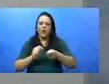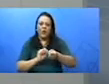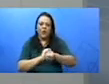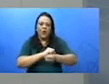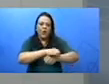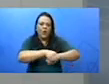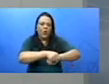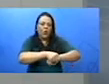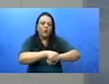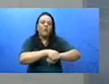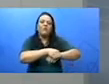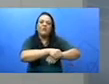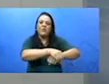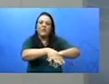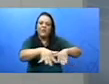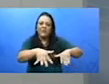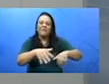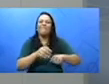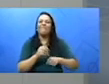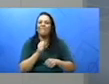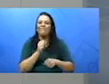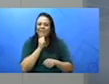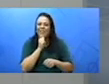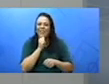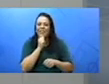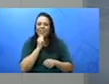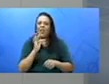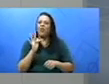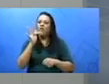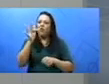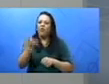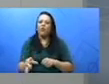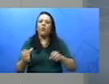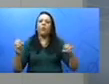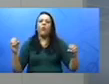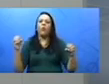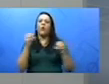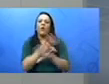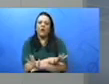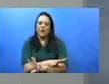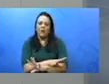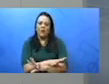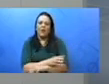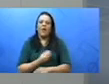logo tudo acabará, tudo voltará ao seu... Voltaremos ao convívio